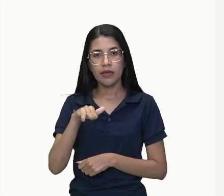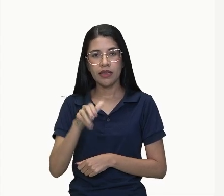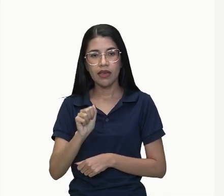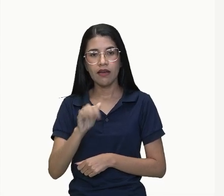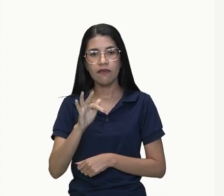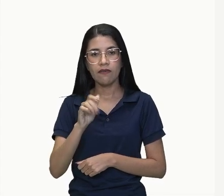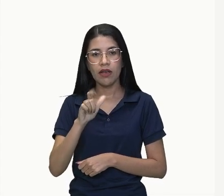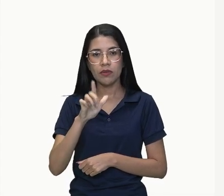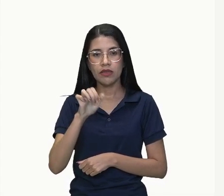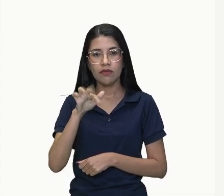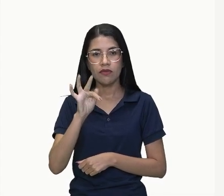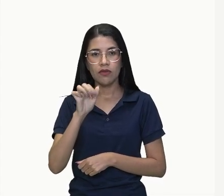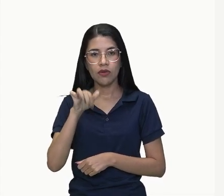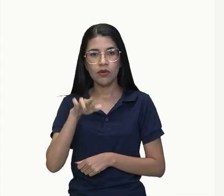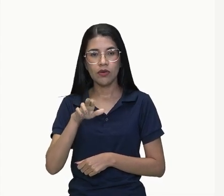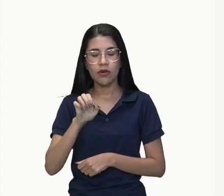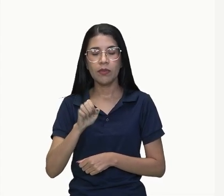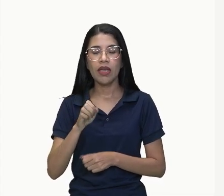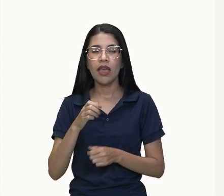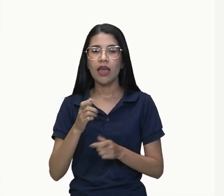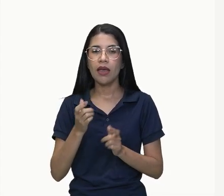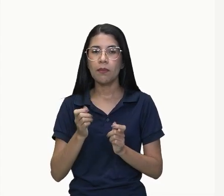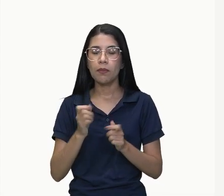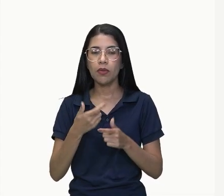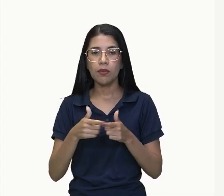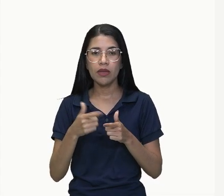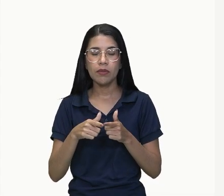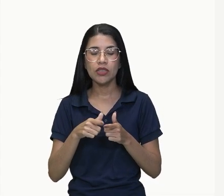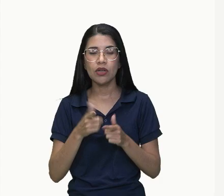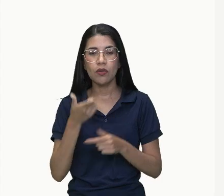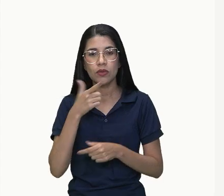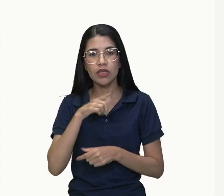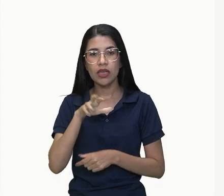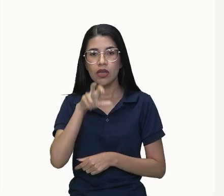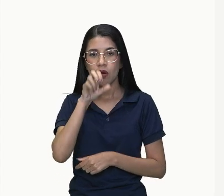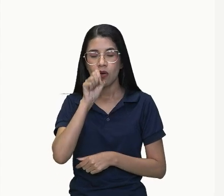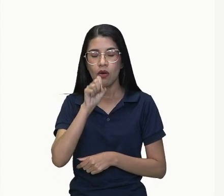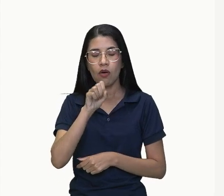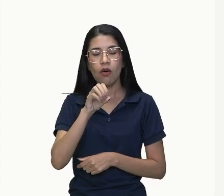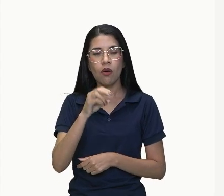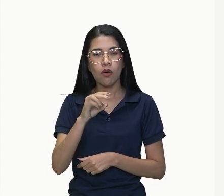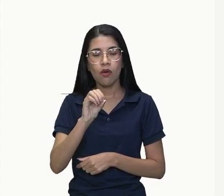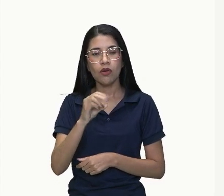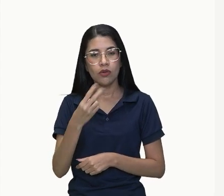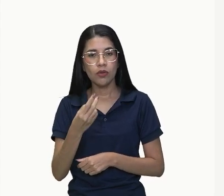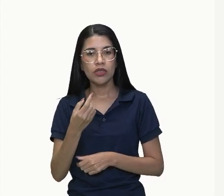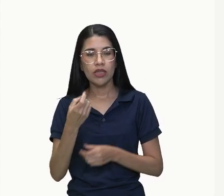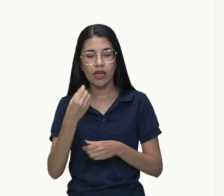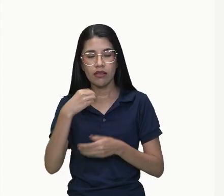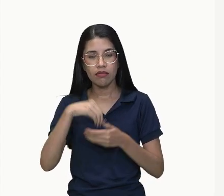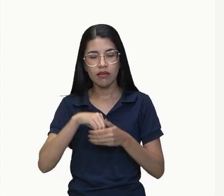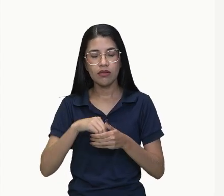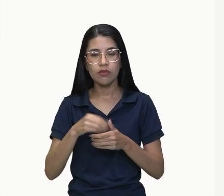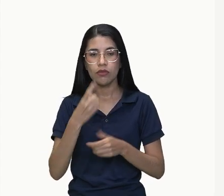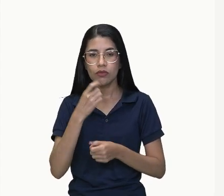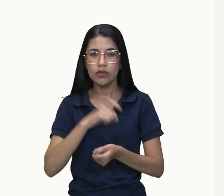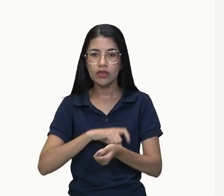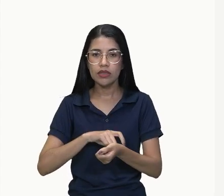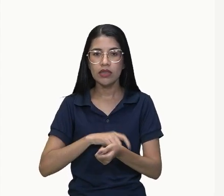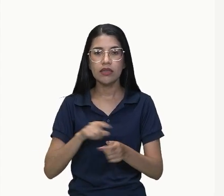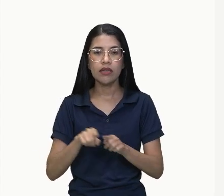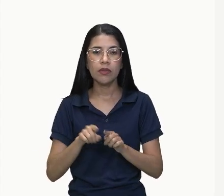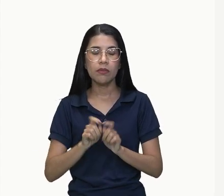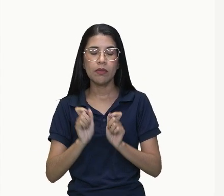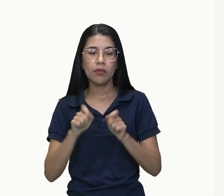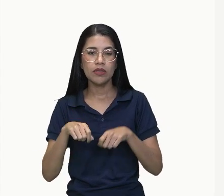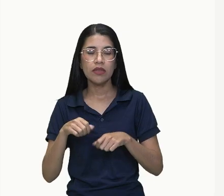afetando o transporte de oxigênio. A ordem dos aminoácidos é crucial para a função das